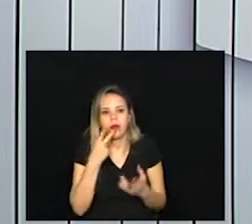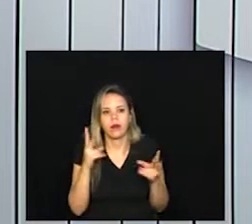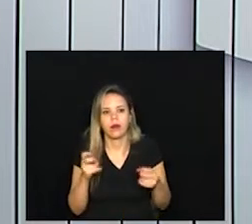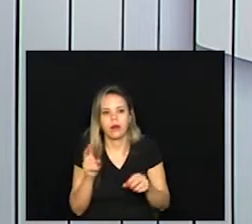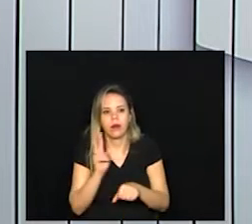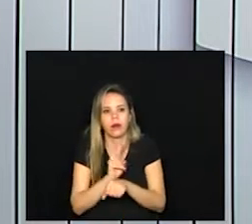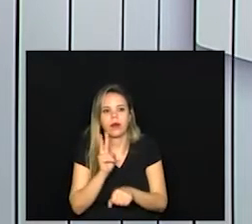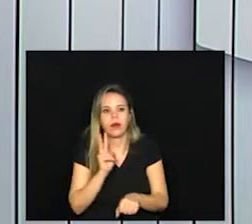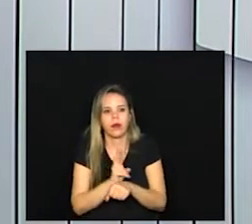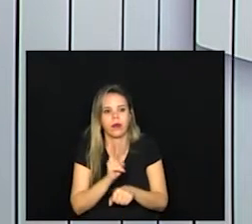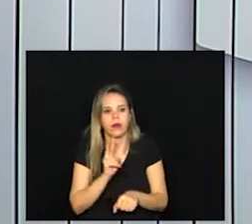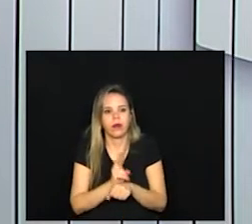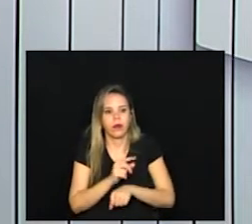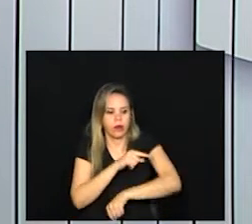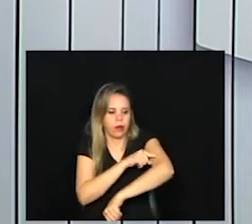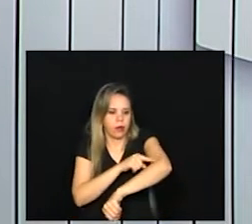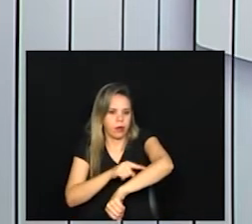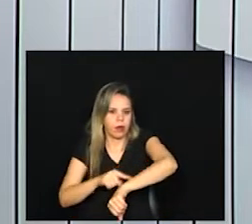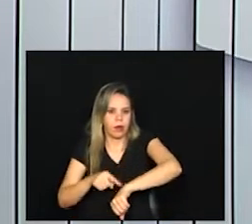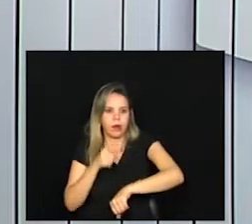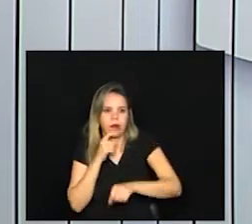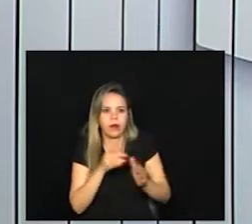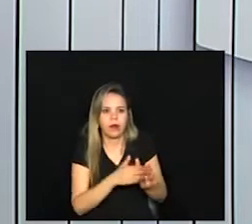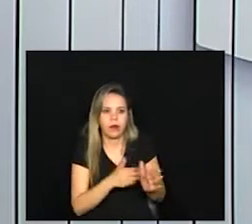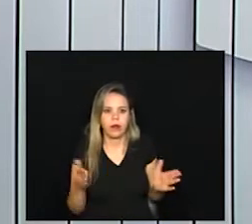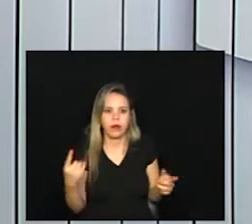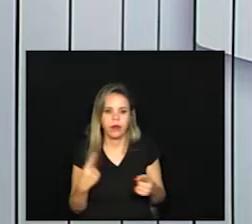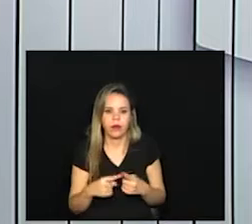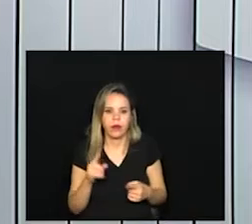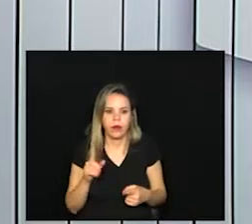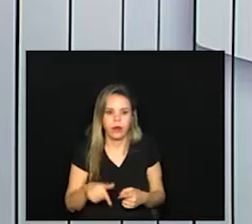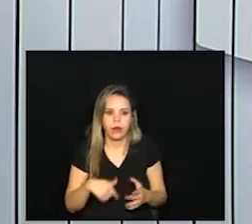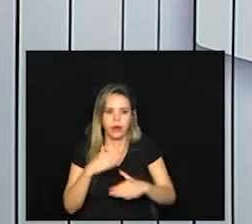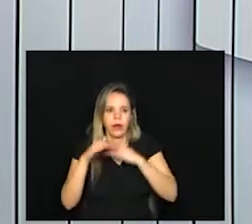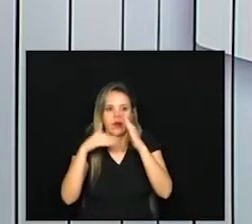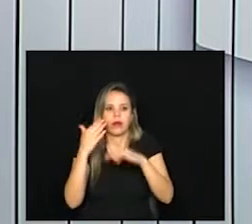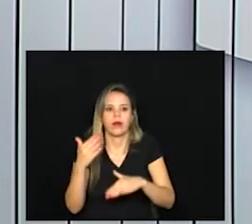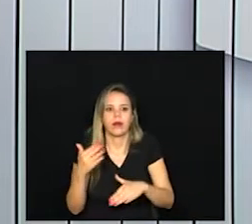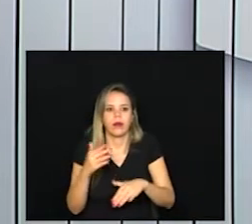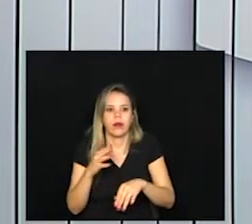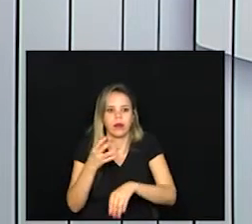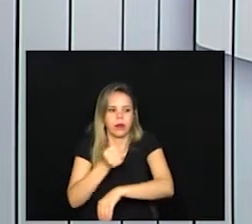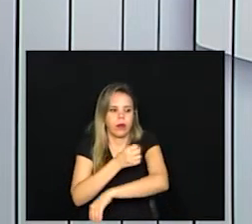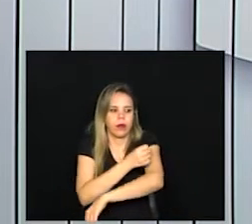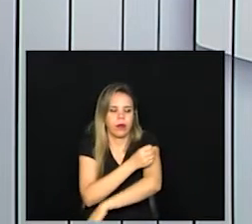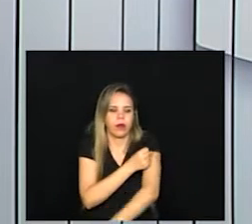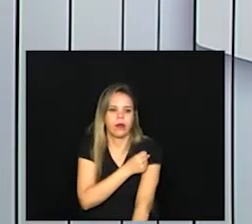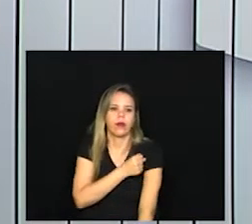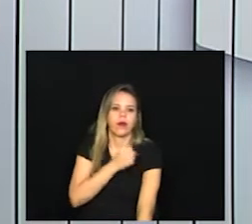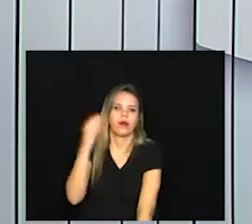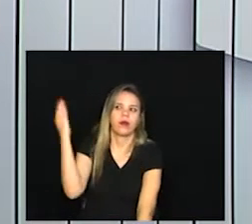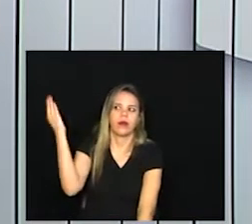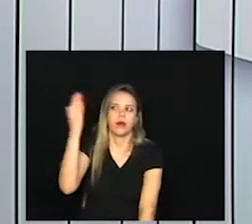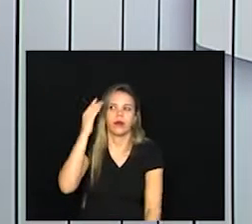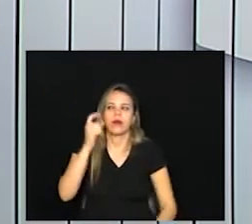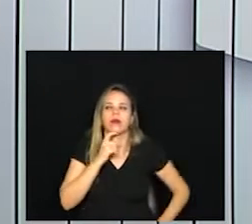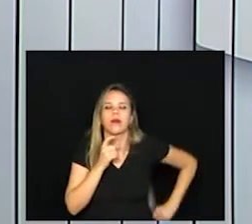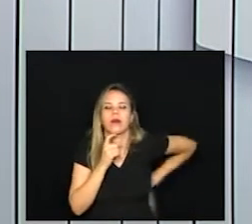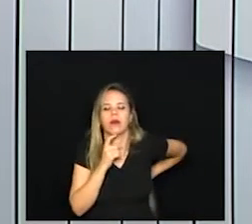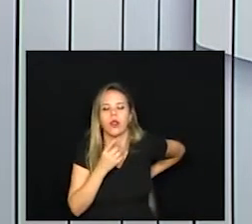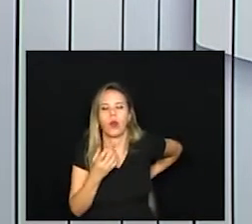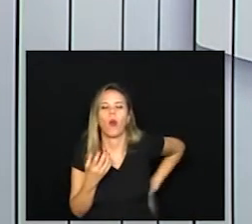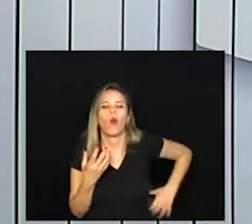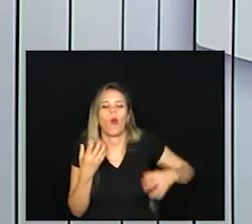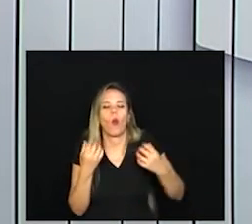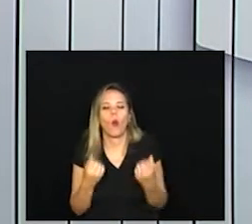os cuidados com a pele agora no inverno, porque isto vai além da hidratação. O clima mais frio,